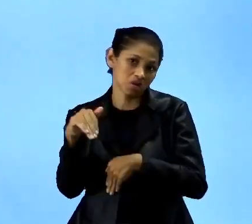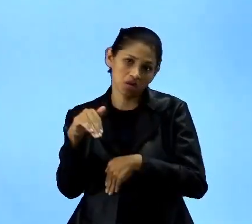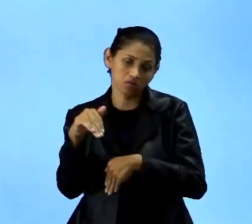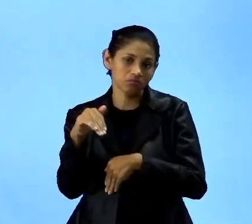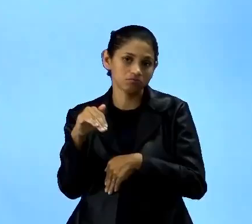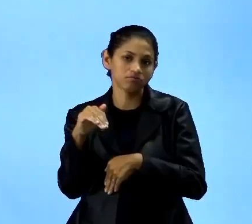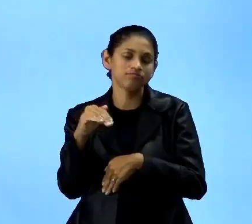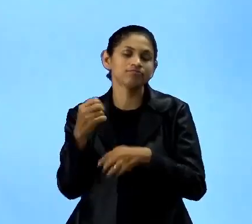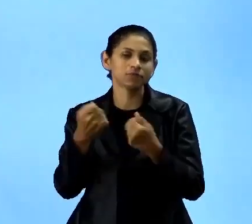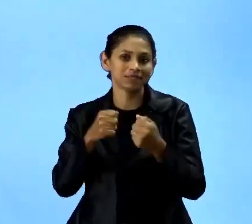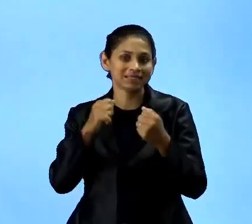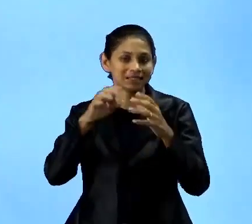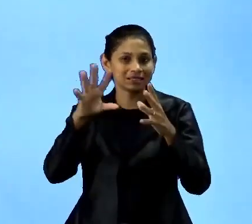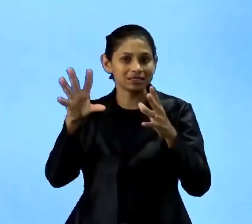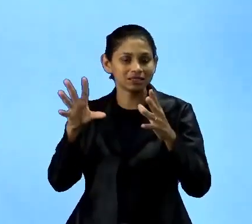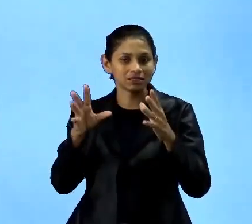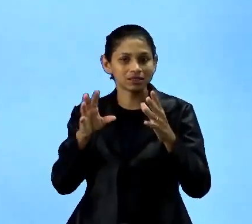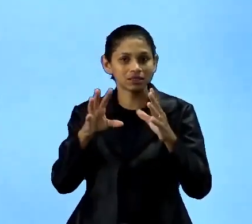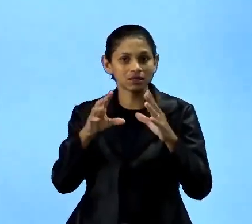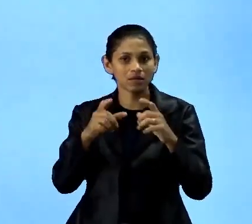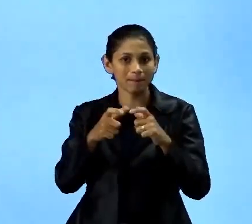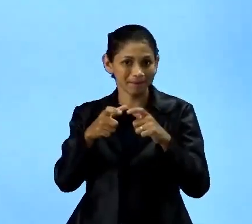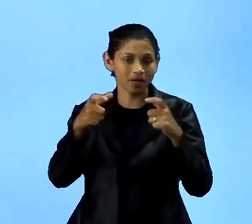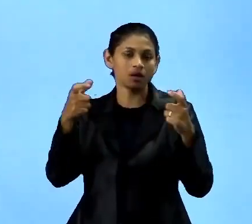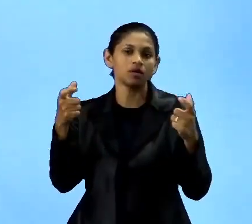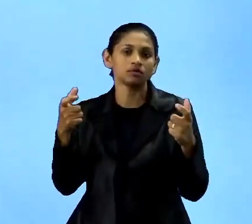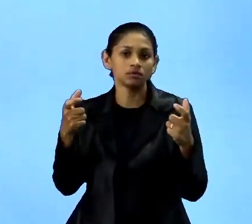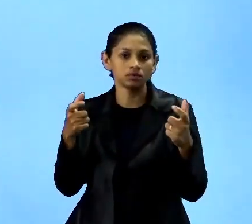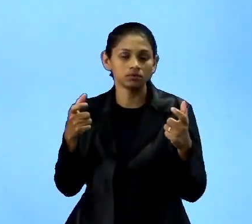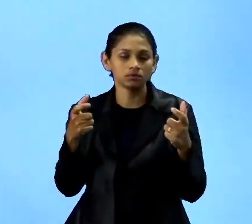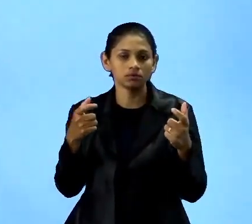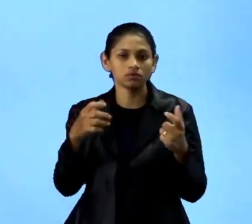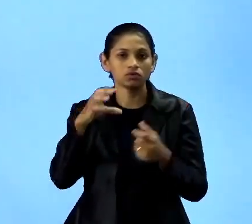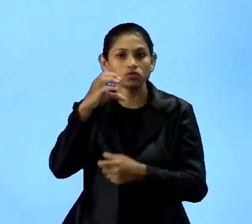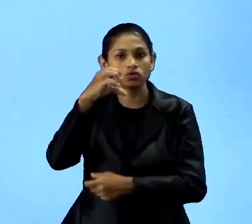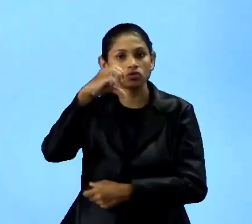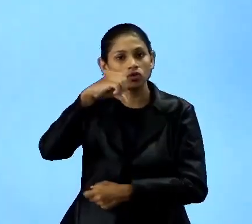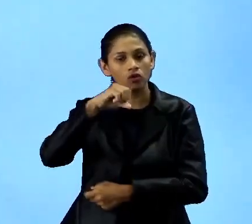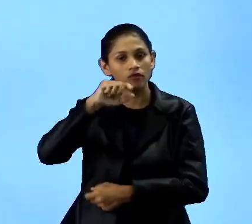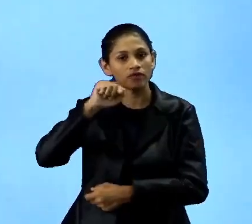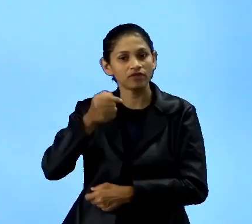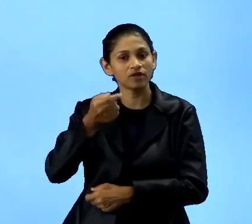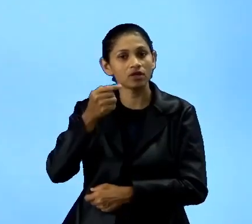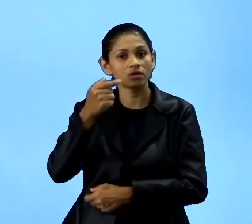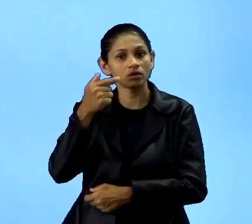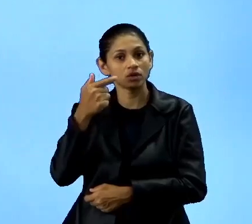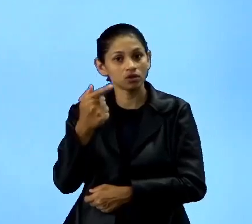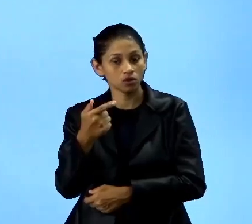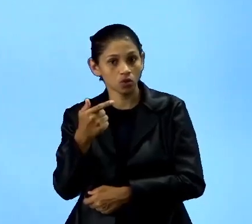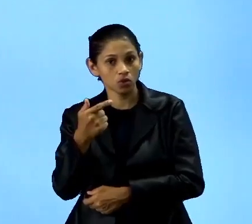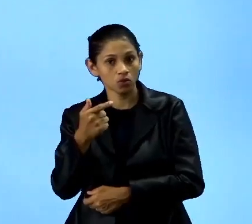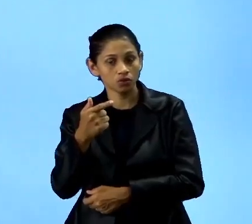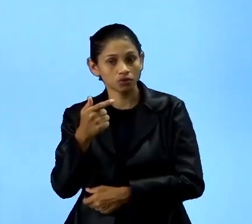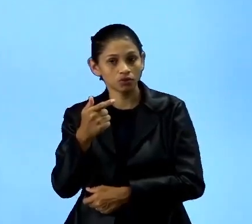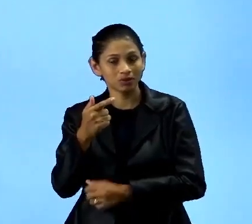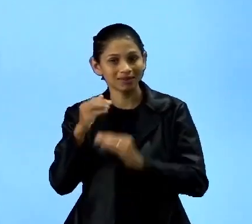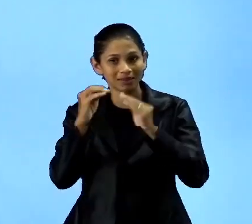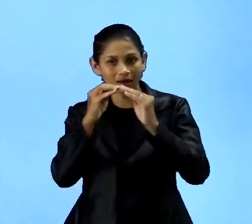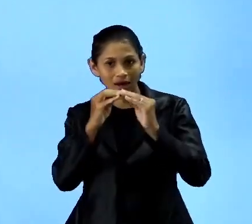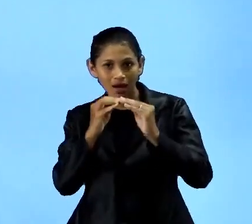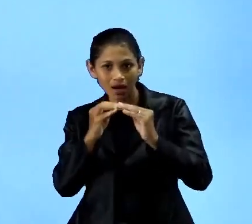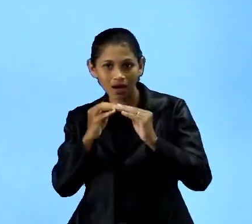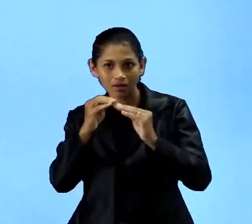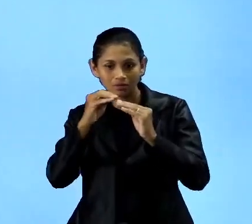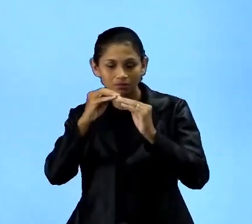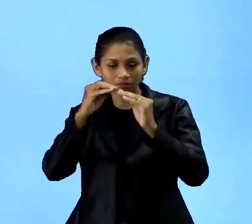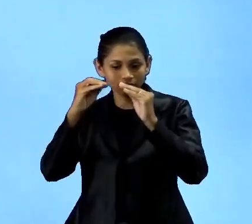10. Professora, era 9,2. Ok, 9,2 nós arredondamos nesse caso para um pouquinho